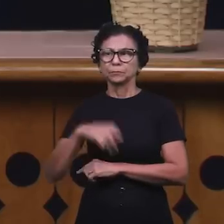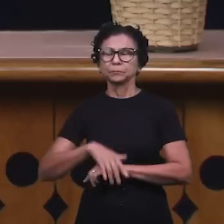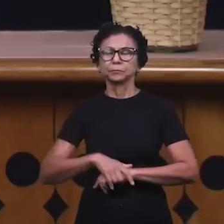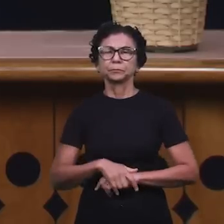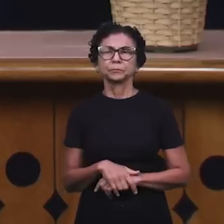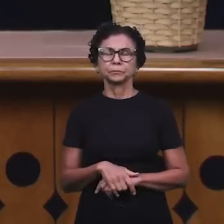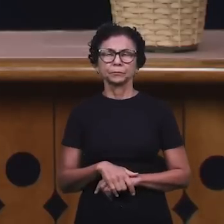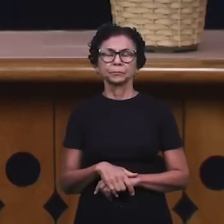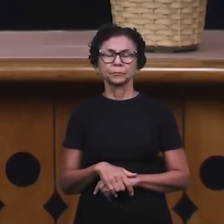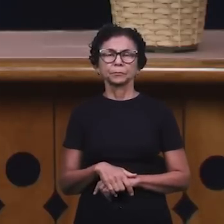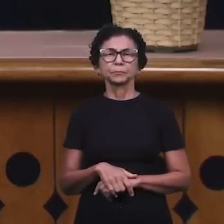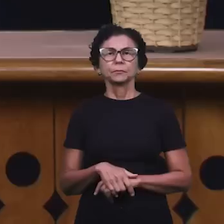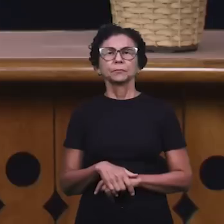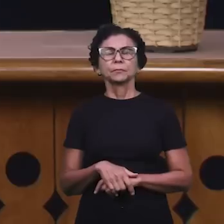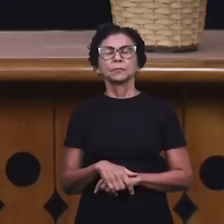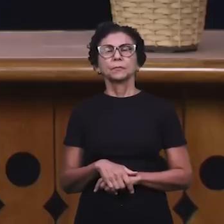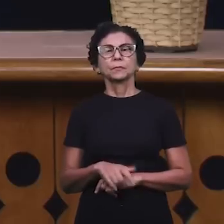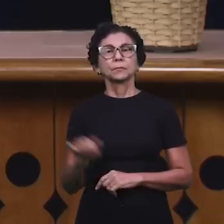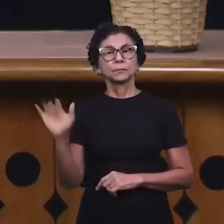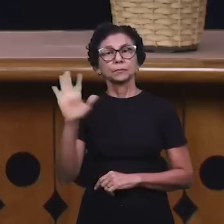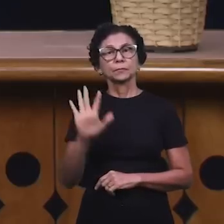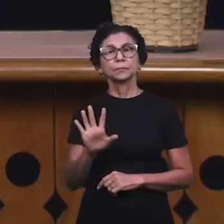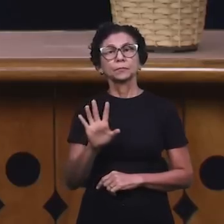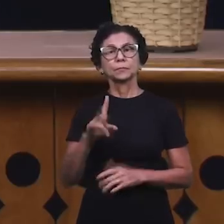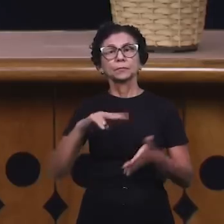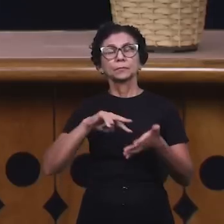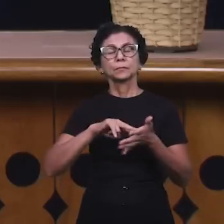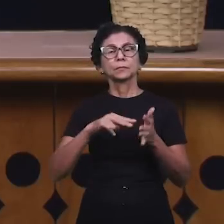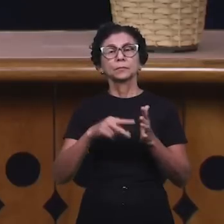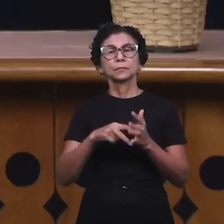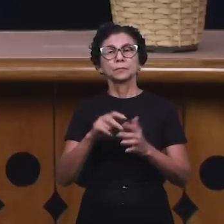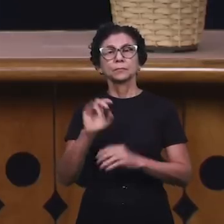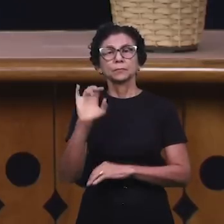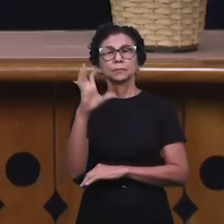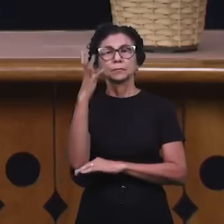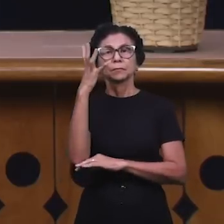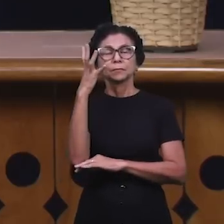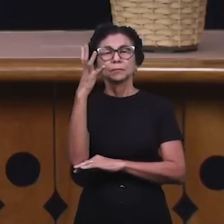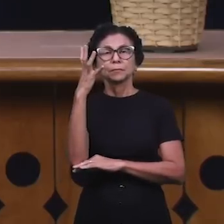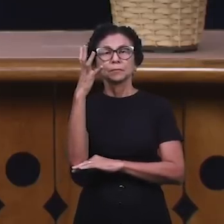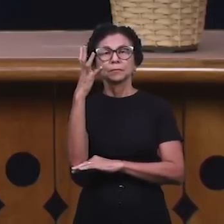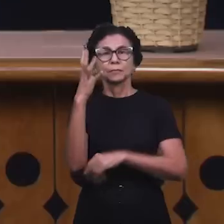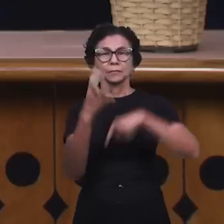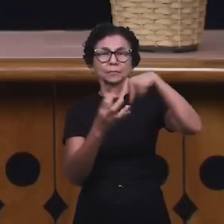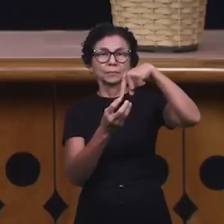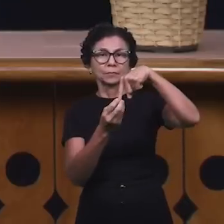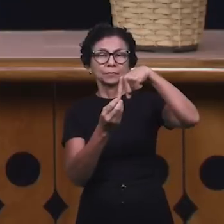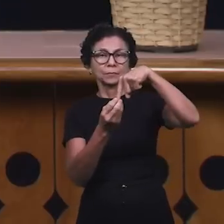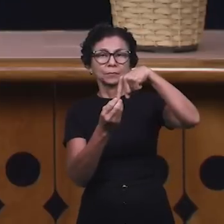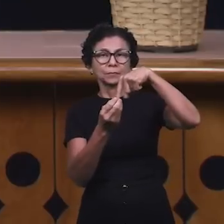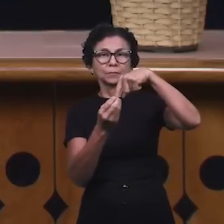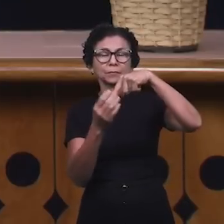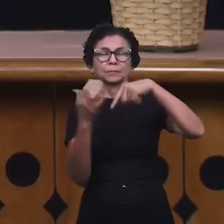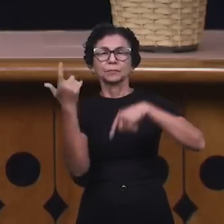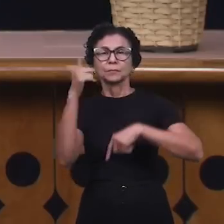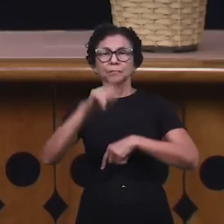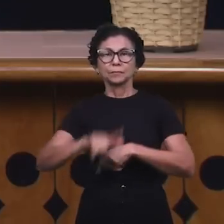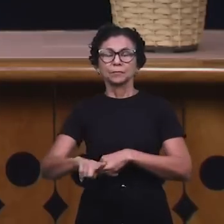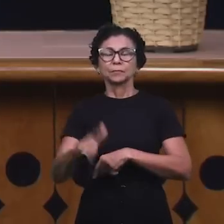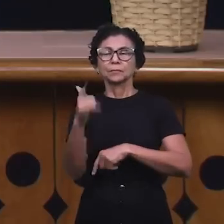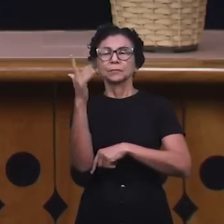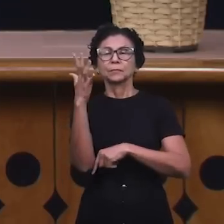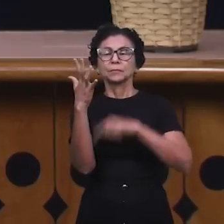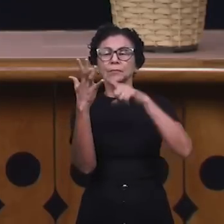pode deixar aqui. Então, o que significa figueira brotar? É um processo. Israel